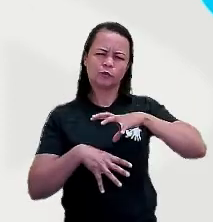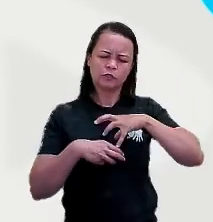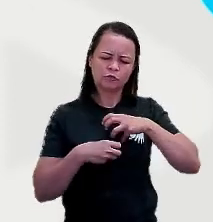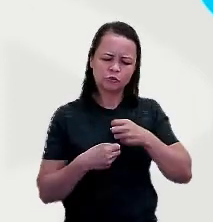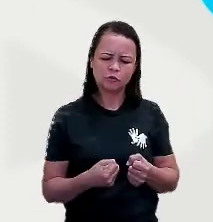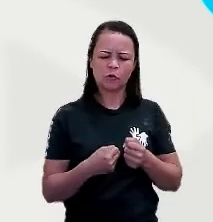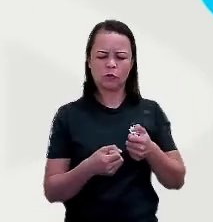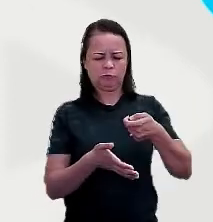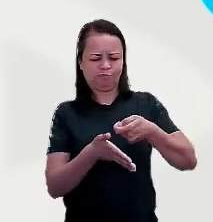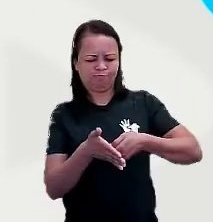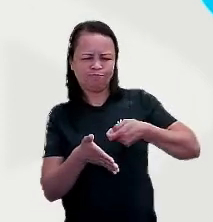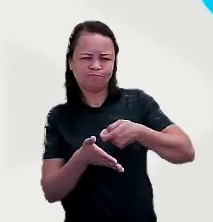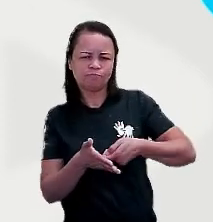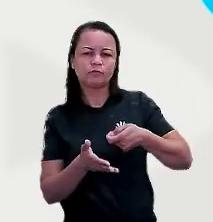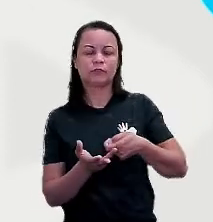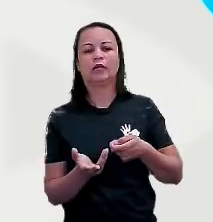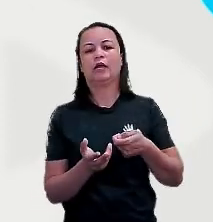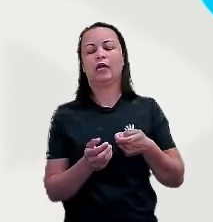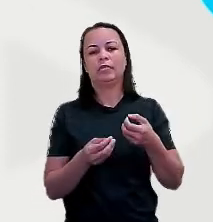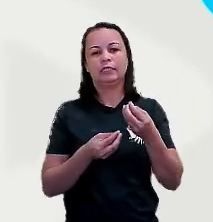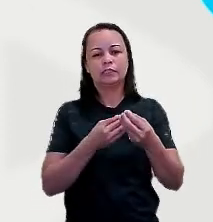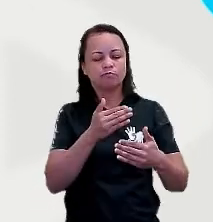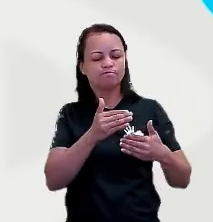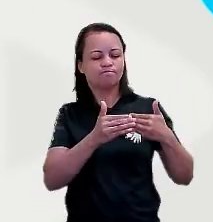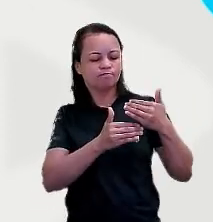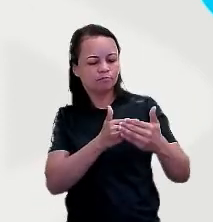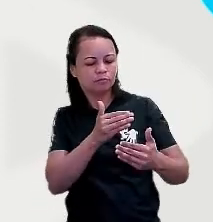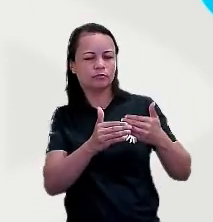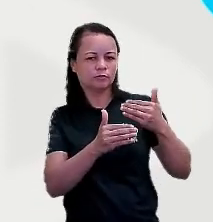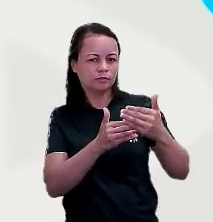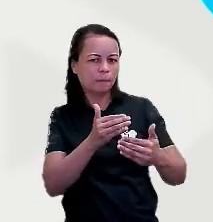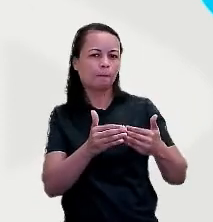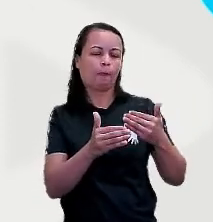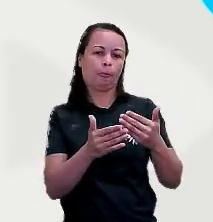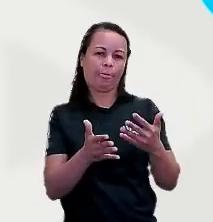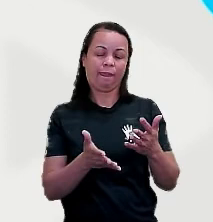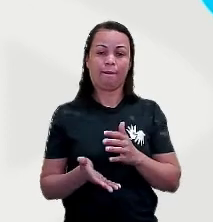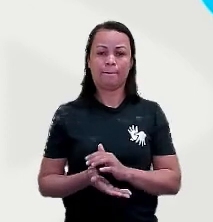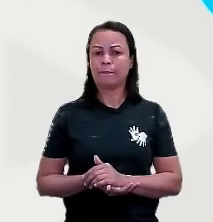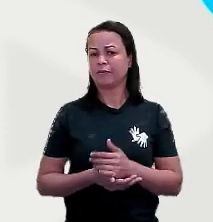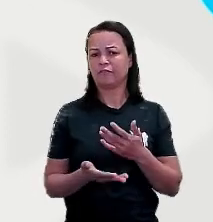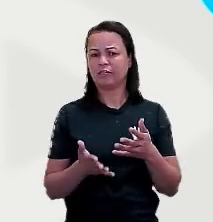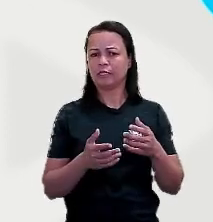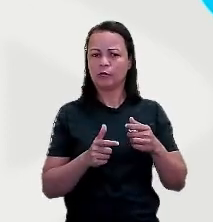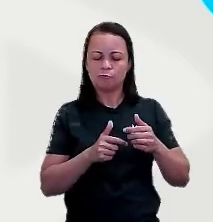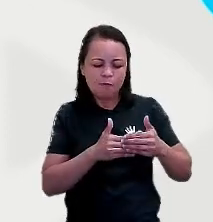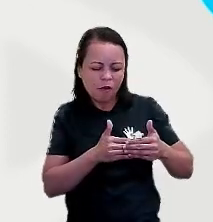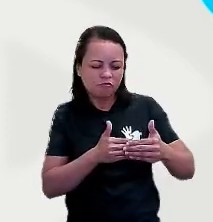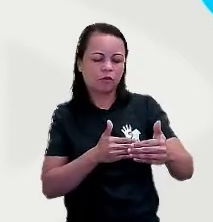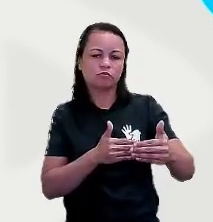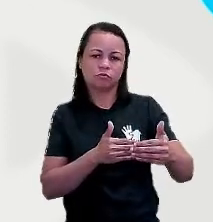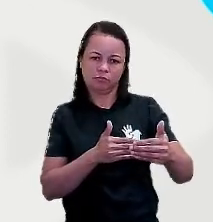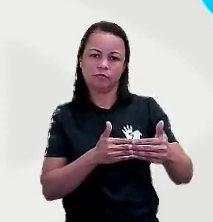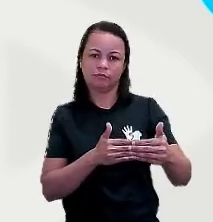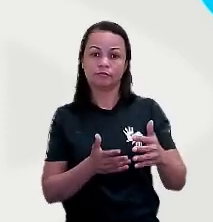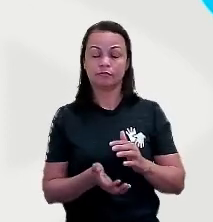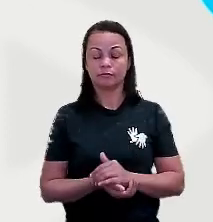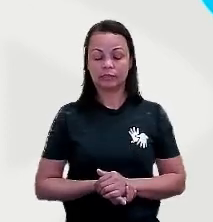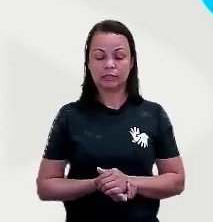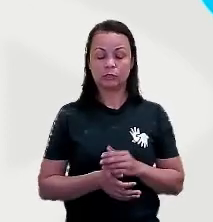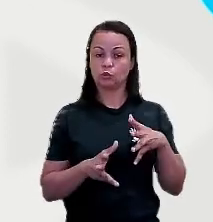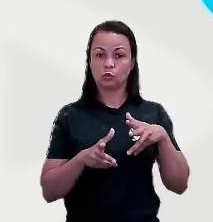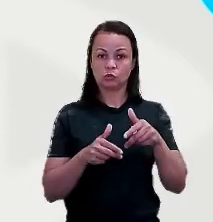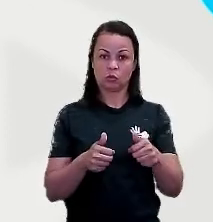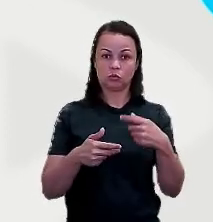a gente está vendo que está gradativo, está tendo aí um avanço, né? Então, todos